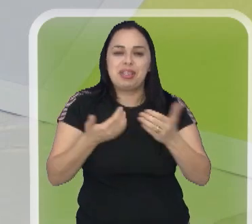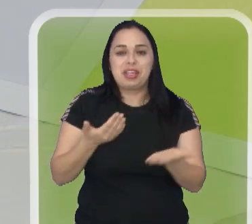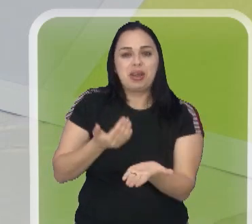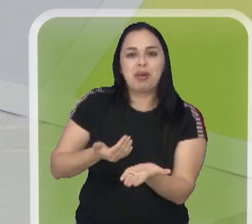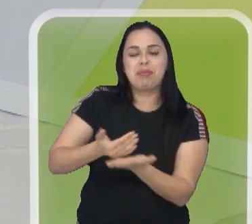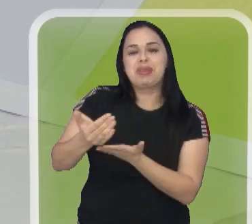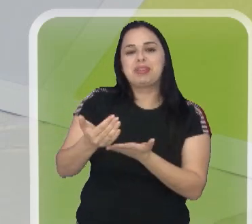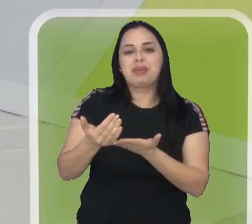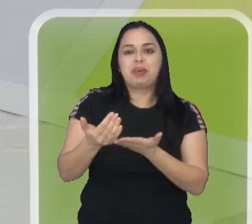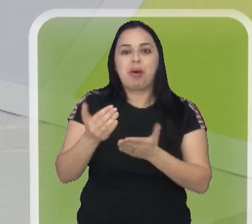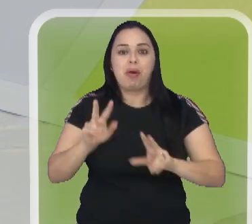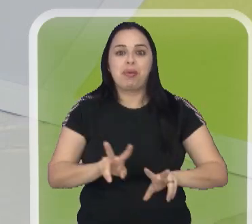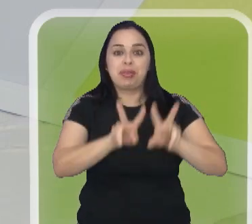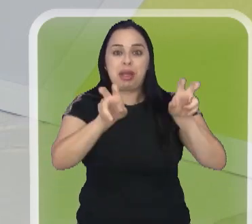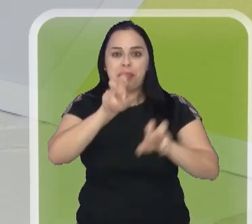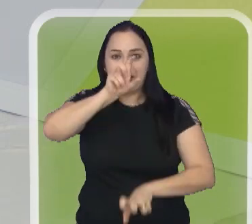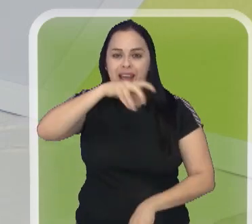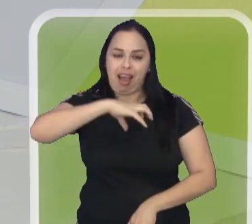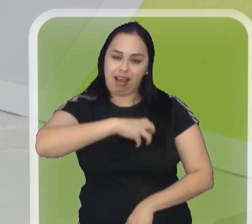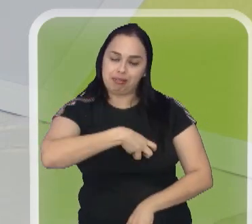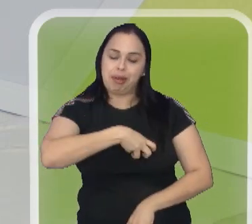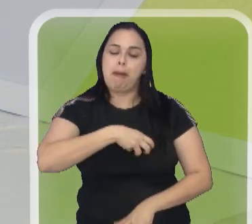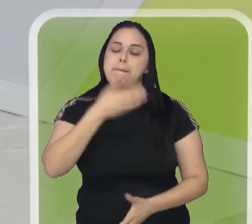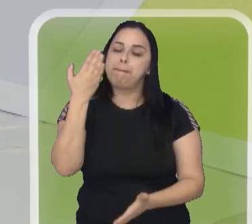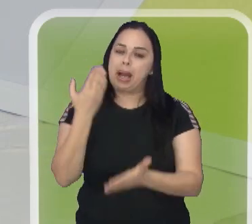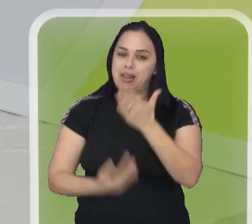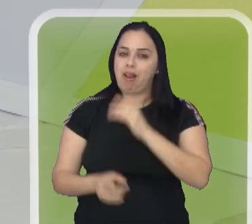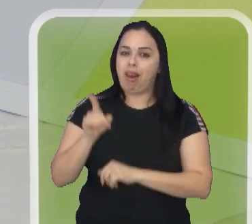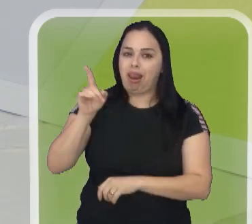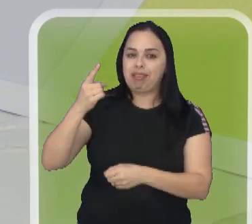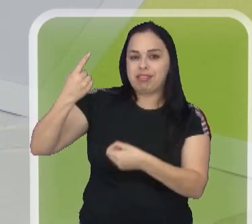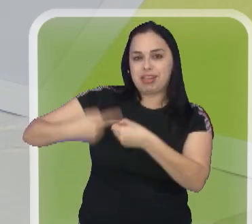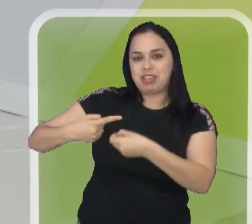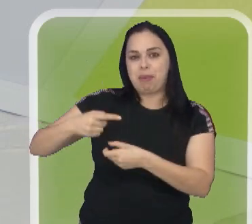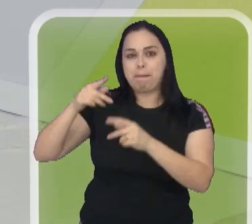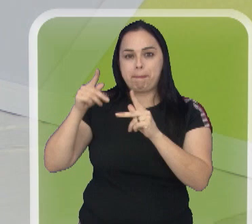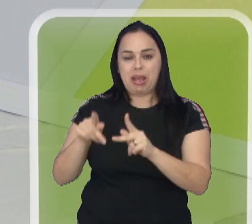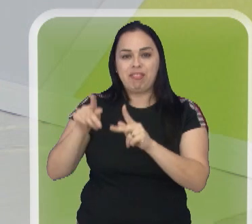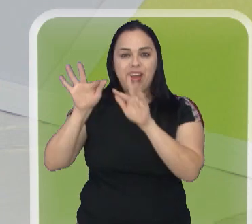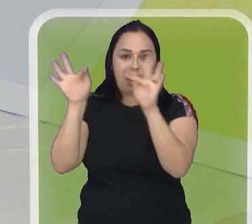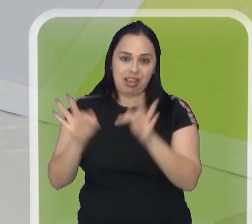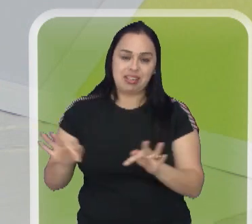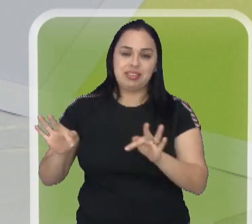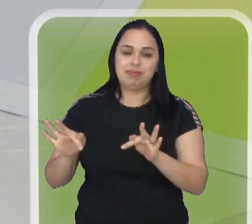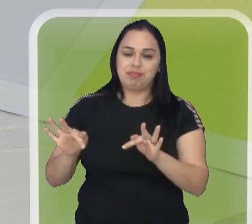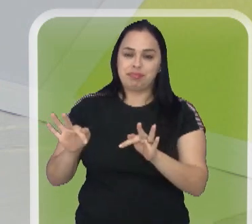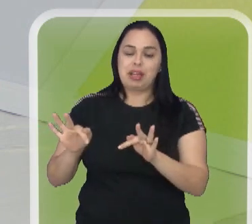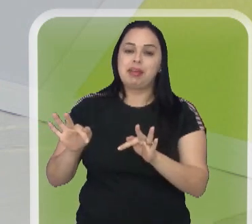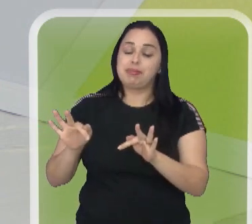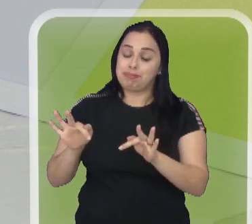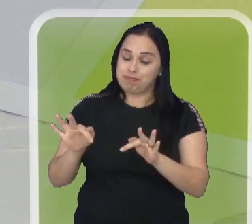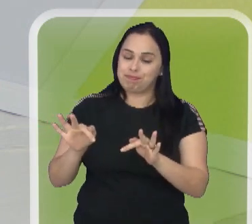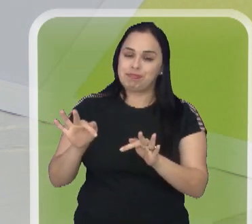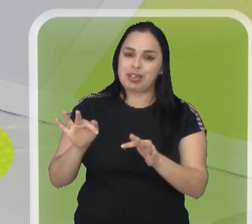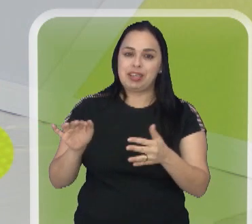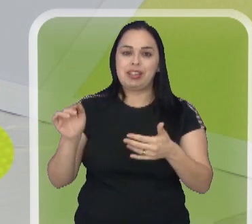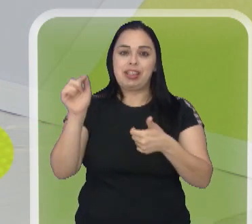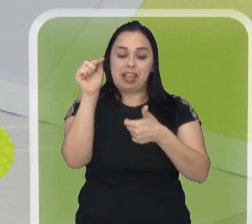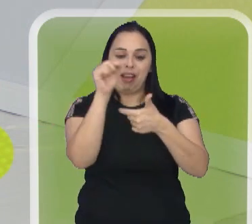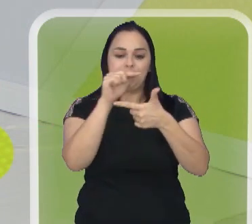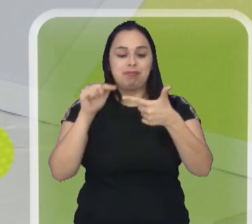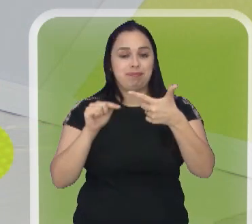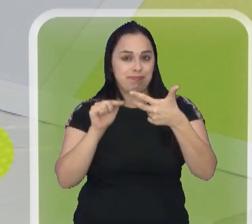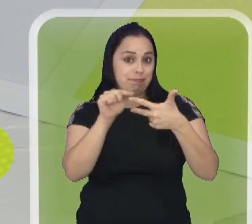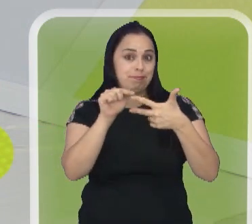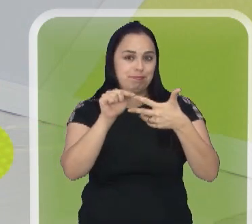Começa falando da Águia do Vale, que perdeu lá em Porto Feliz na última quarta-feira para o Desportivo Brasil e caiu da